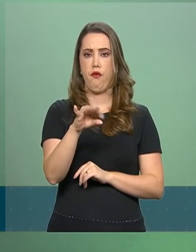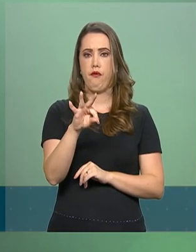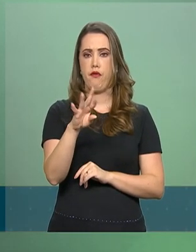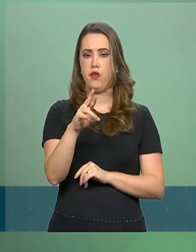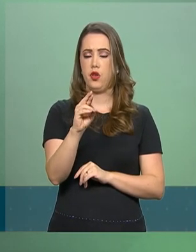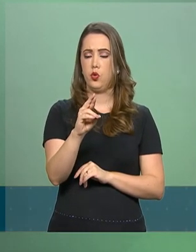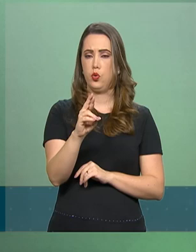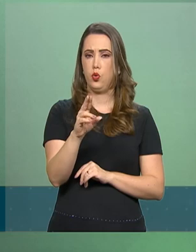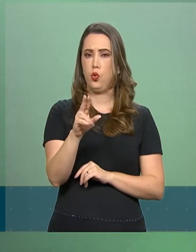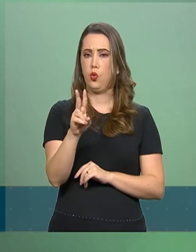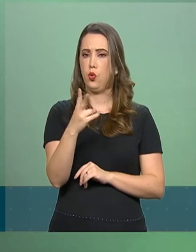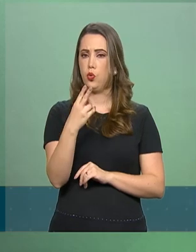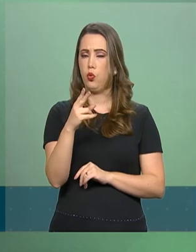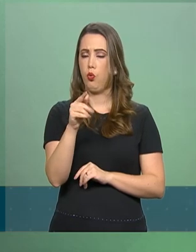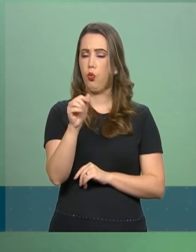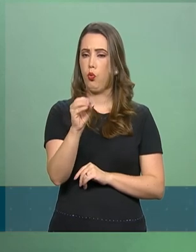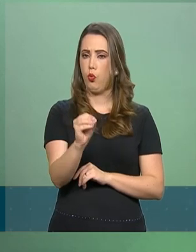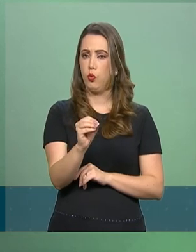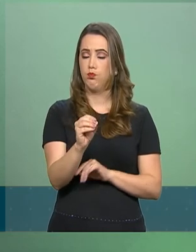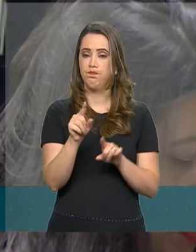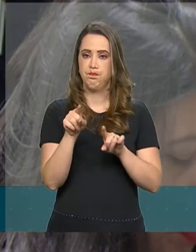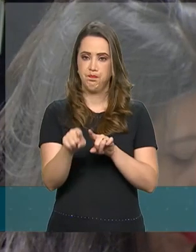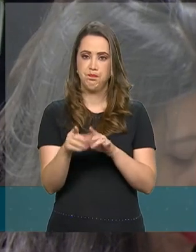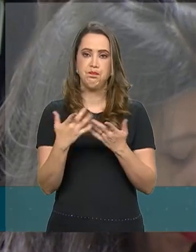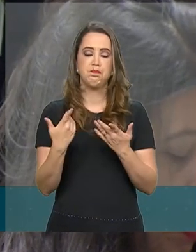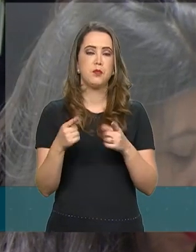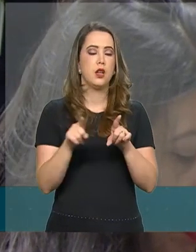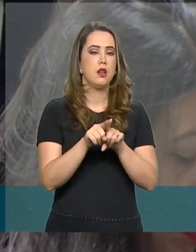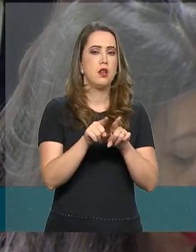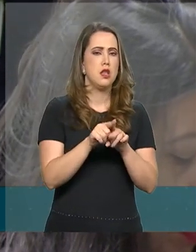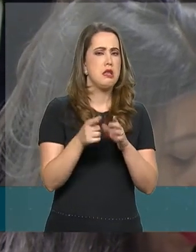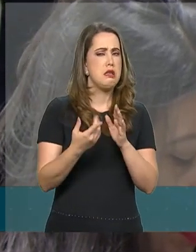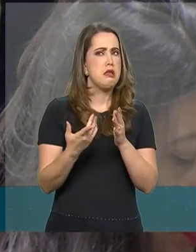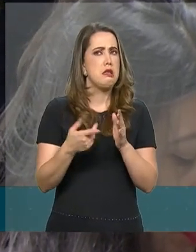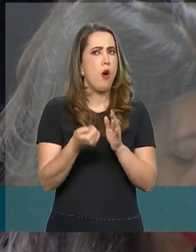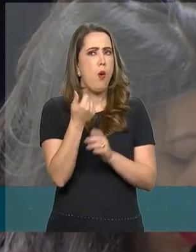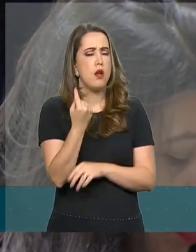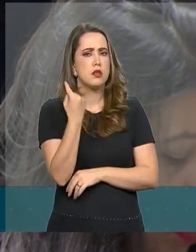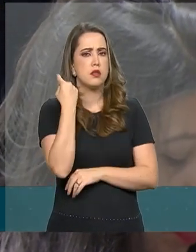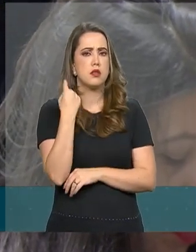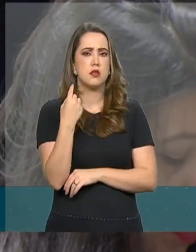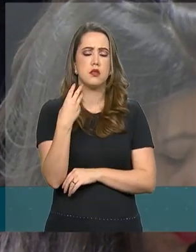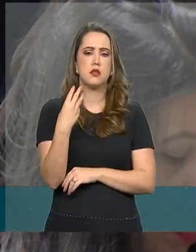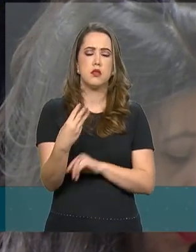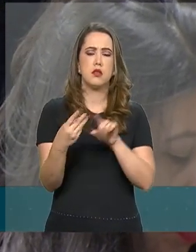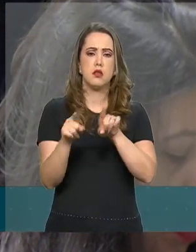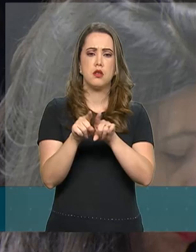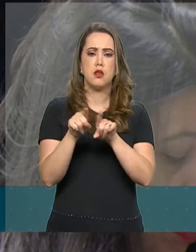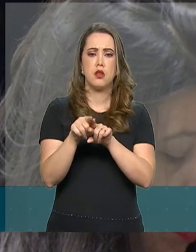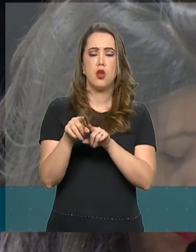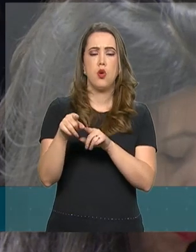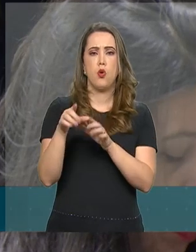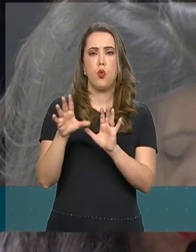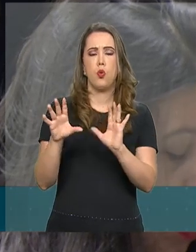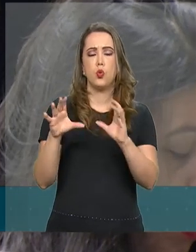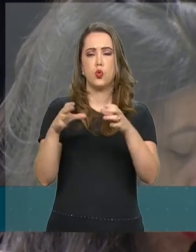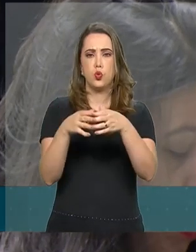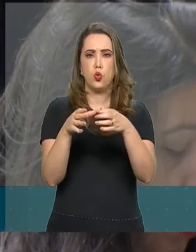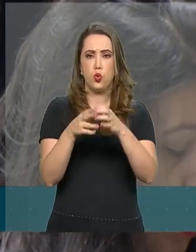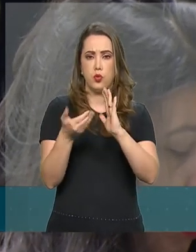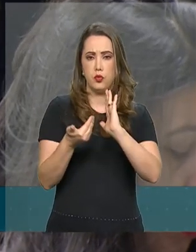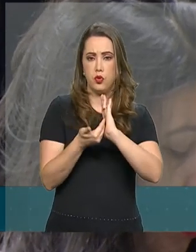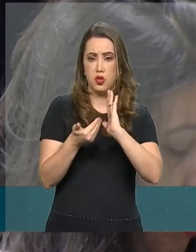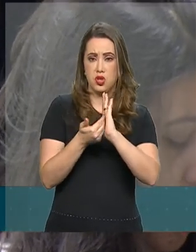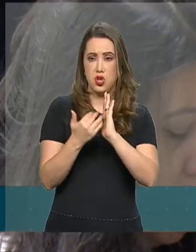atrás os deputados é aprovado por 307 votos a 82 a convocação da ministra da educação para falar no plenário da câmara amanhã